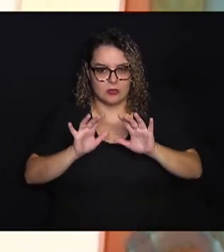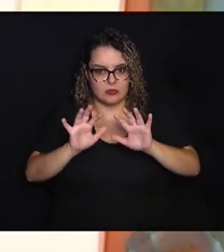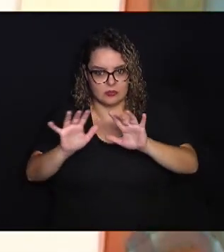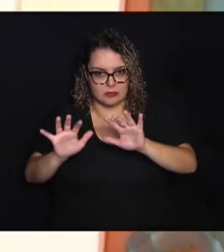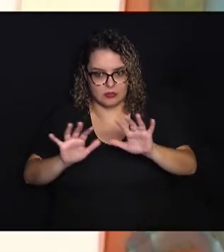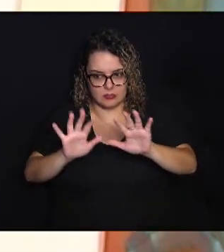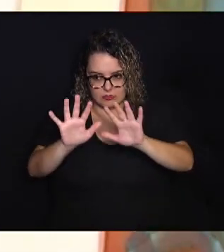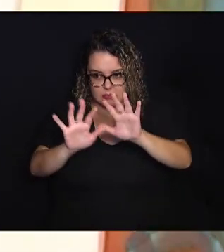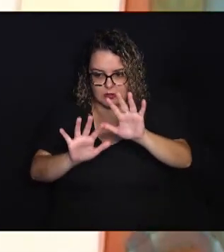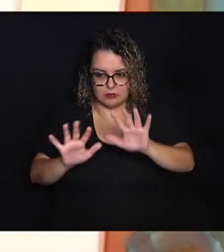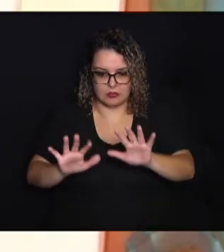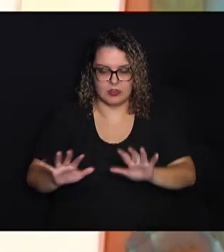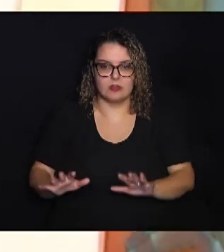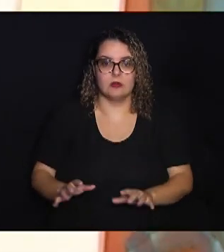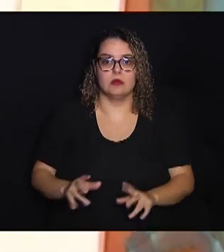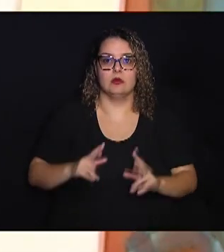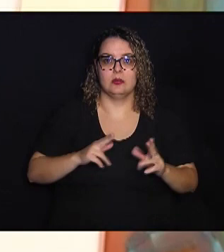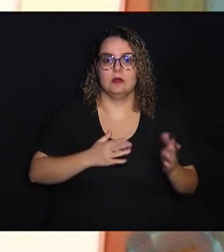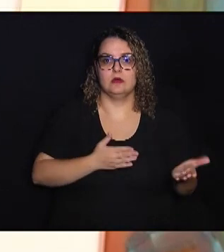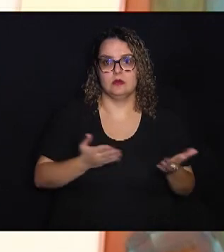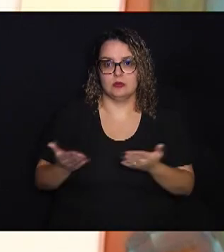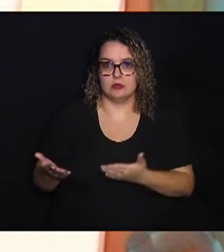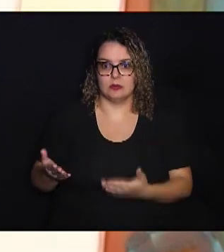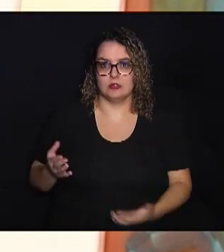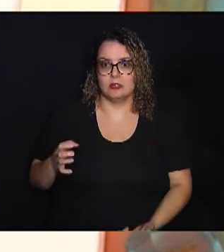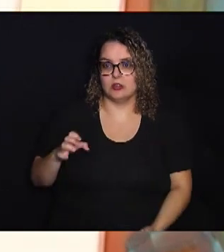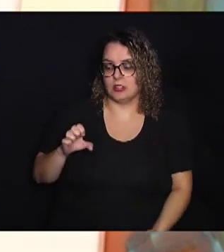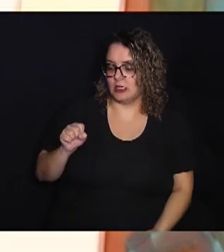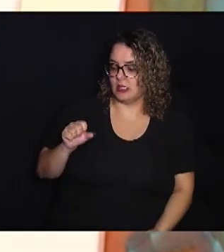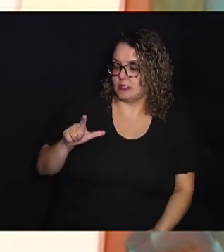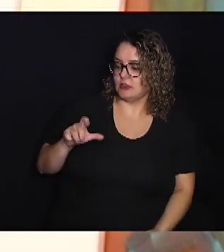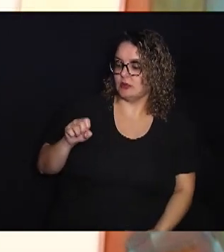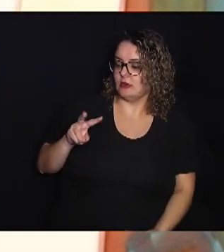teve uma exposição na Eslováquia,